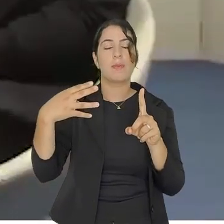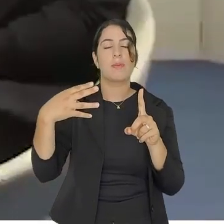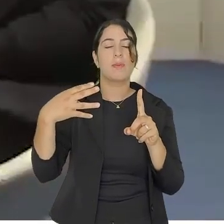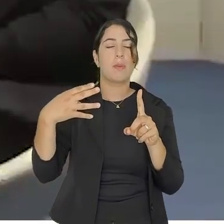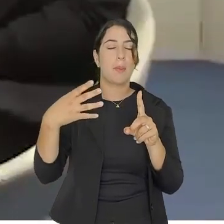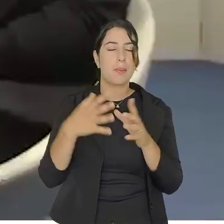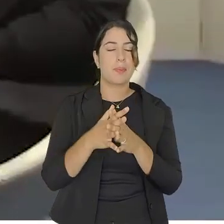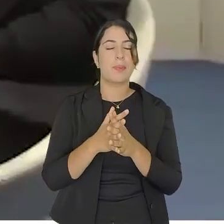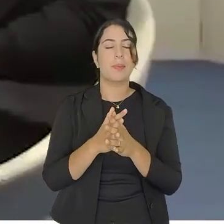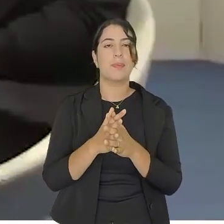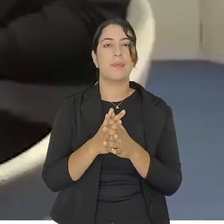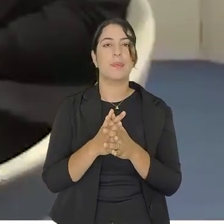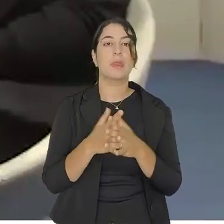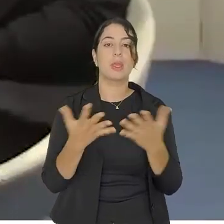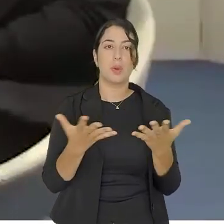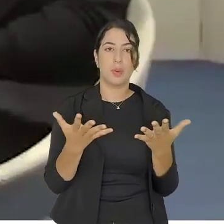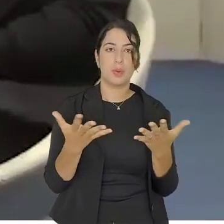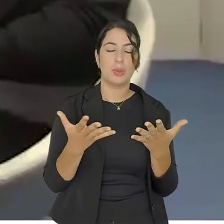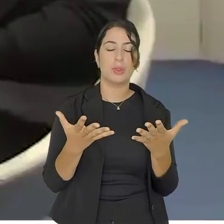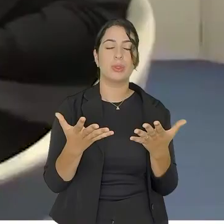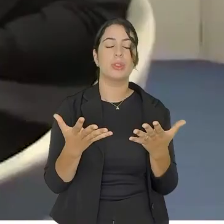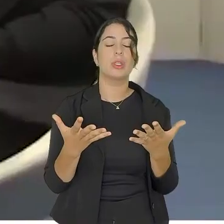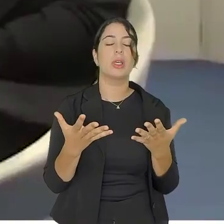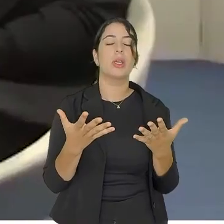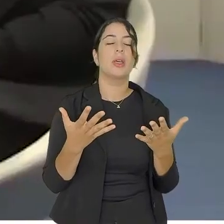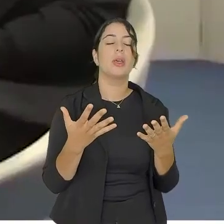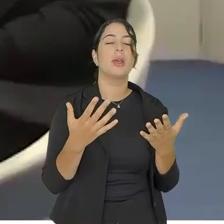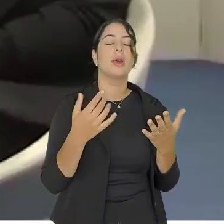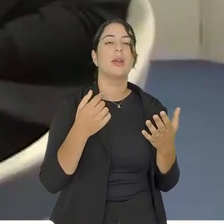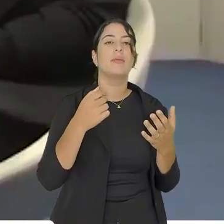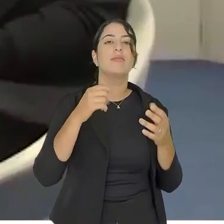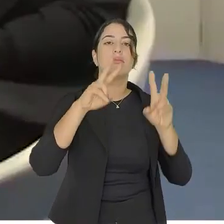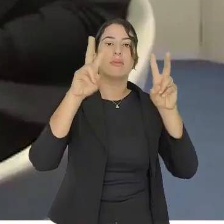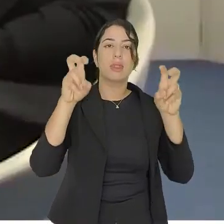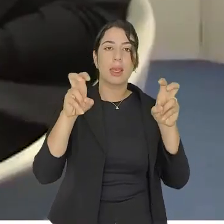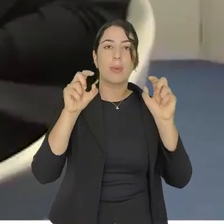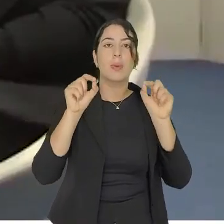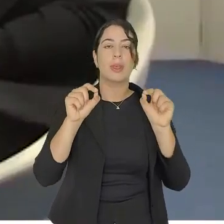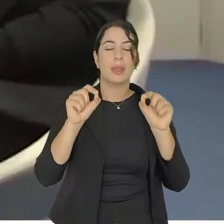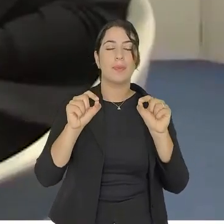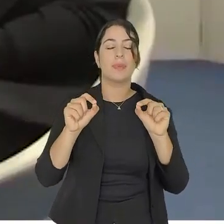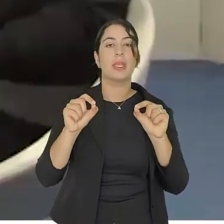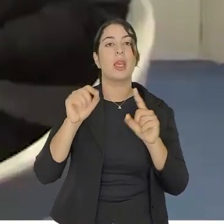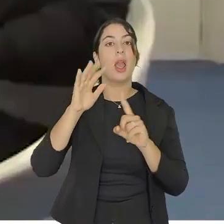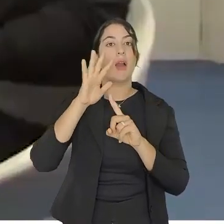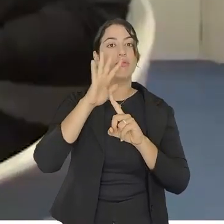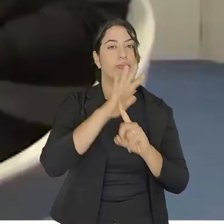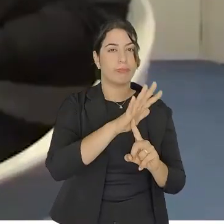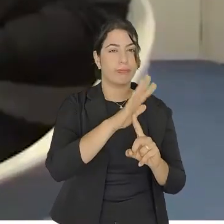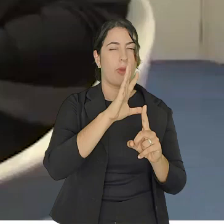LGBTQIAP+, não sei se eu esqueci alguma letra, e hoje a gente vai falar aqui a nossa conversa hoje é assédio em